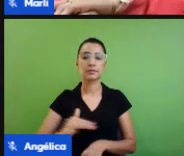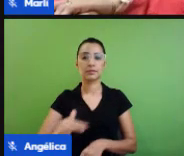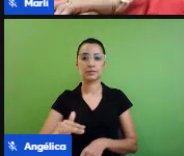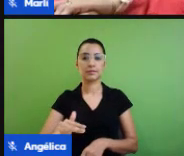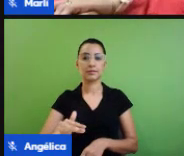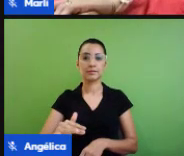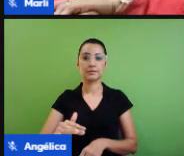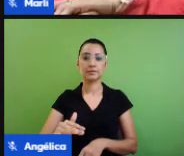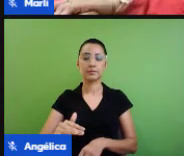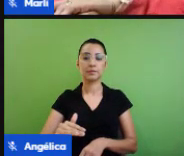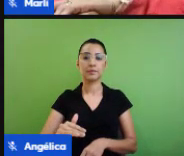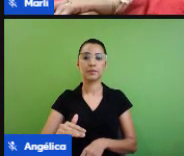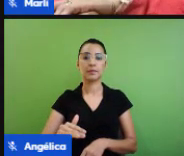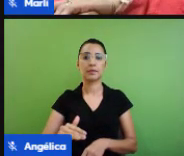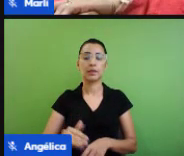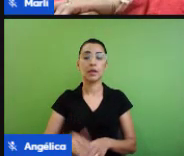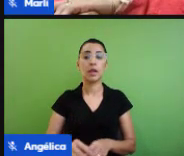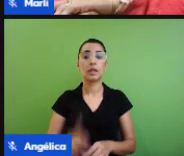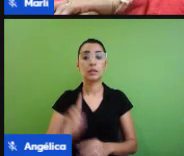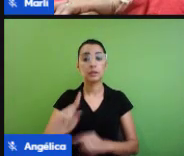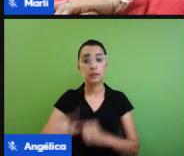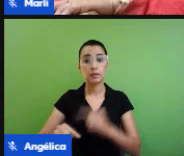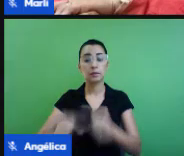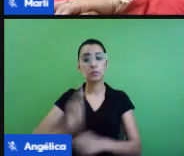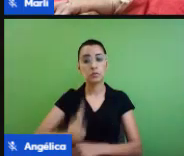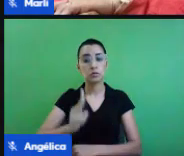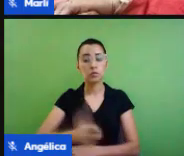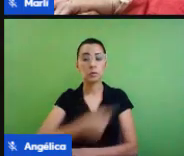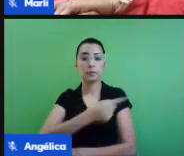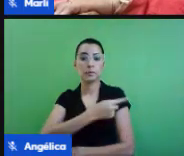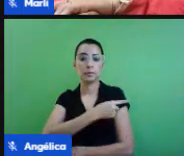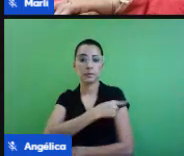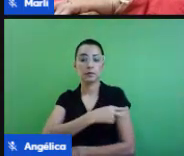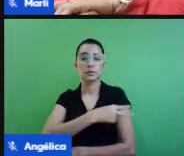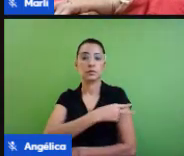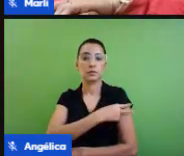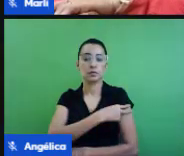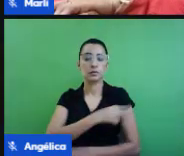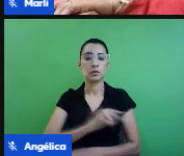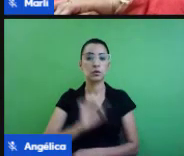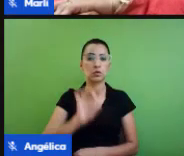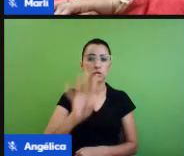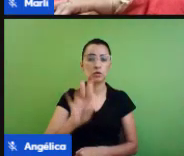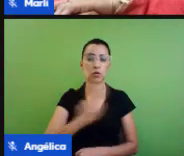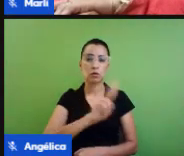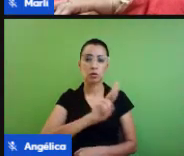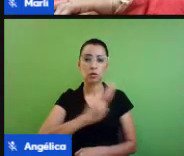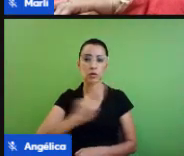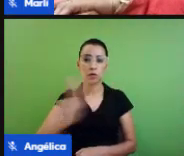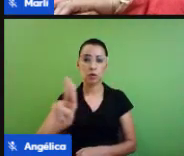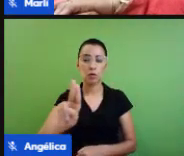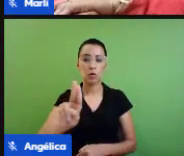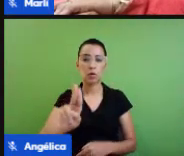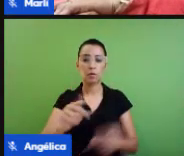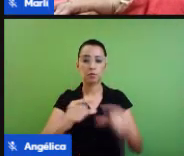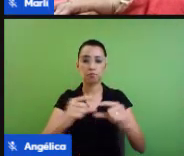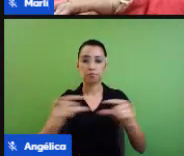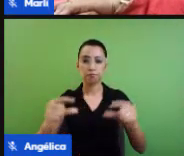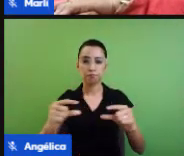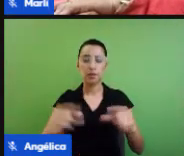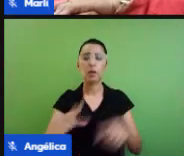no primeiro e no segundo ano. Não é só a escrita isolada, é o aluno se conhecer, o meu